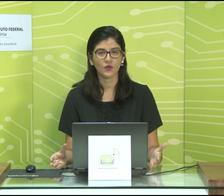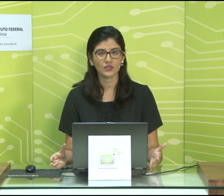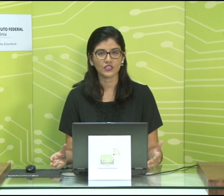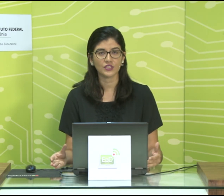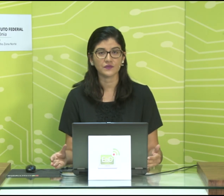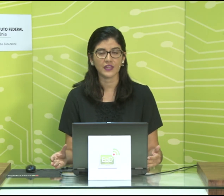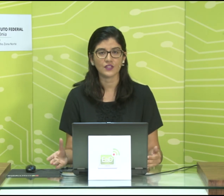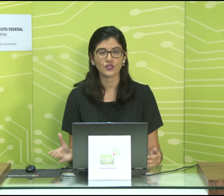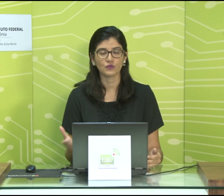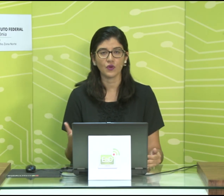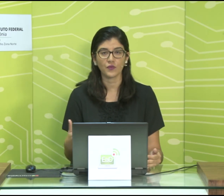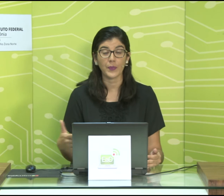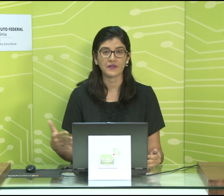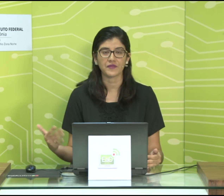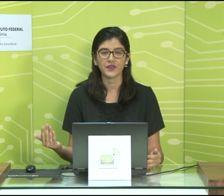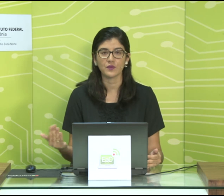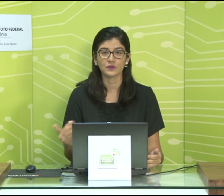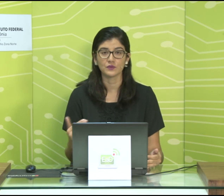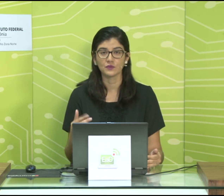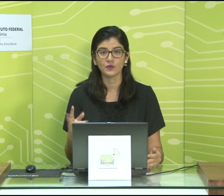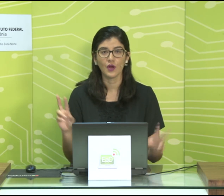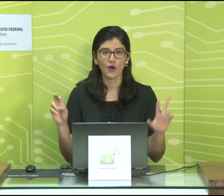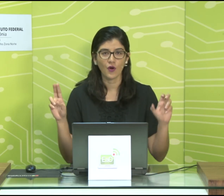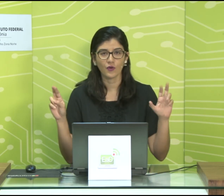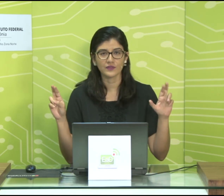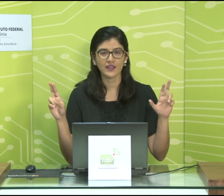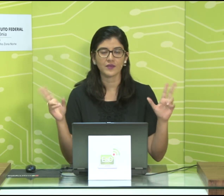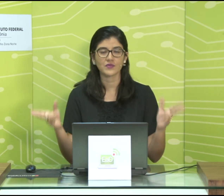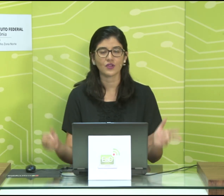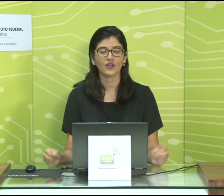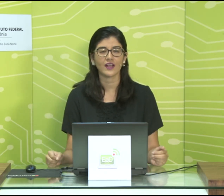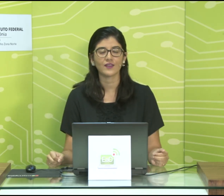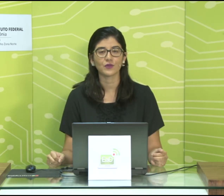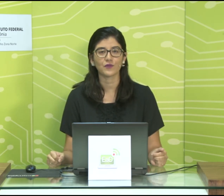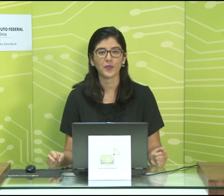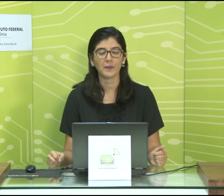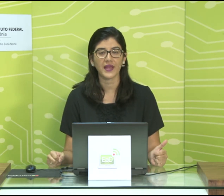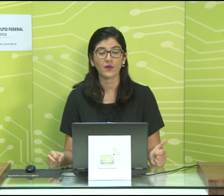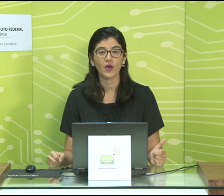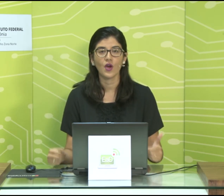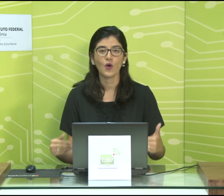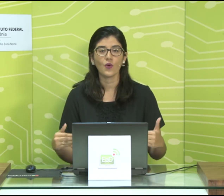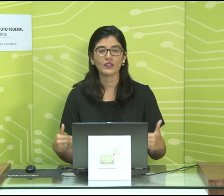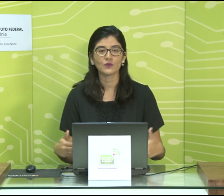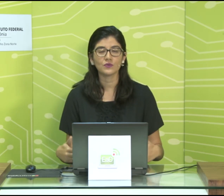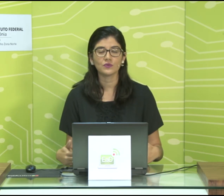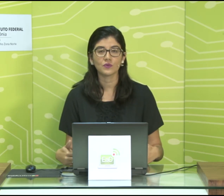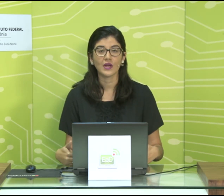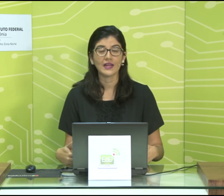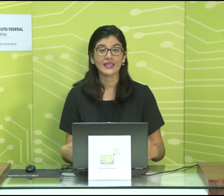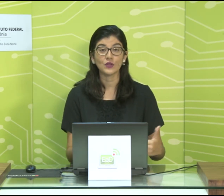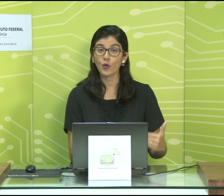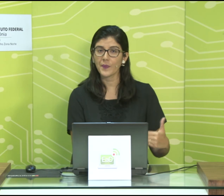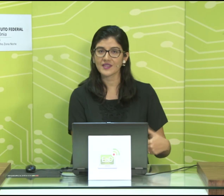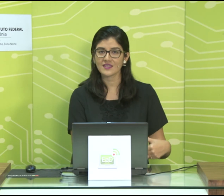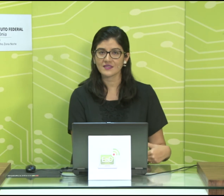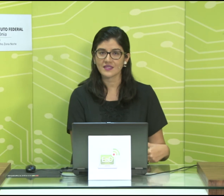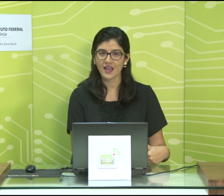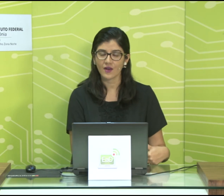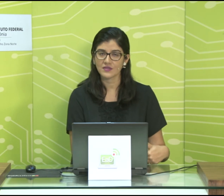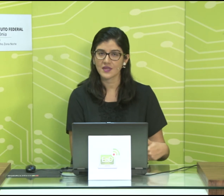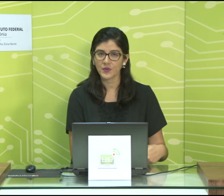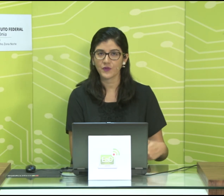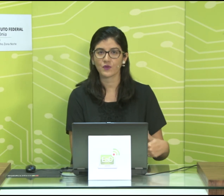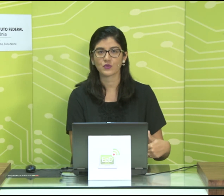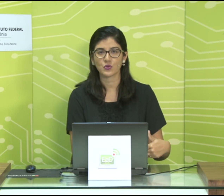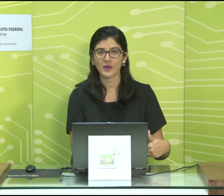distância, quando a gente fala de um novo perfil, né, vamos colocar aqui um novo papel, o aluno que no